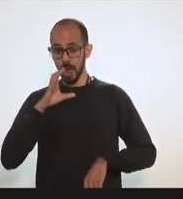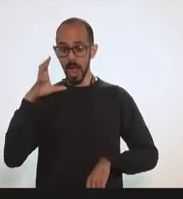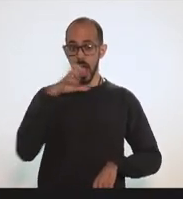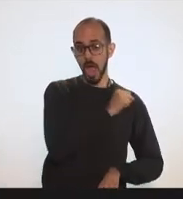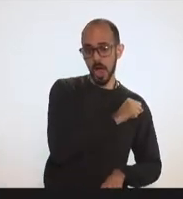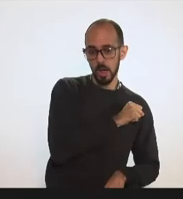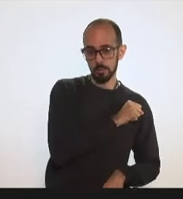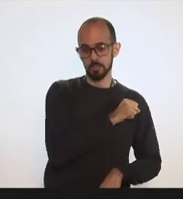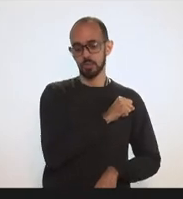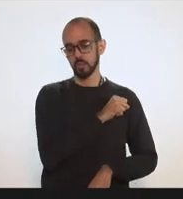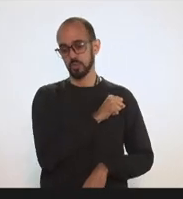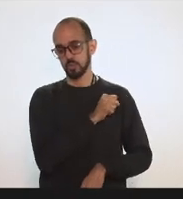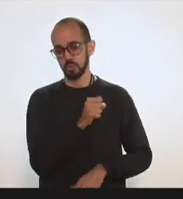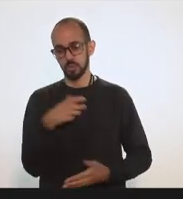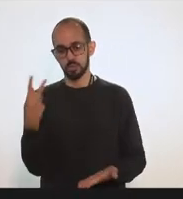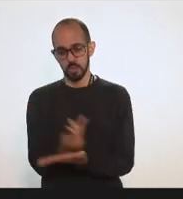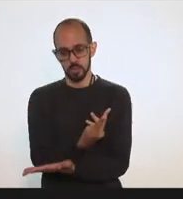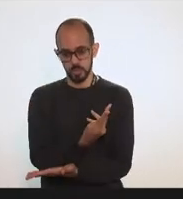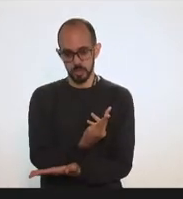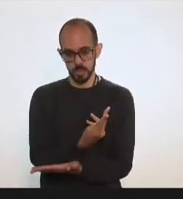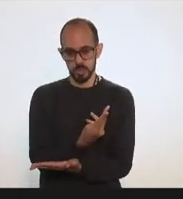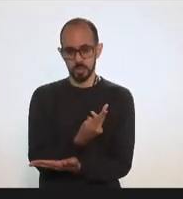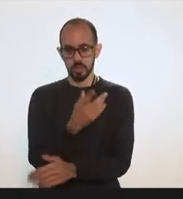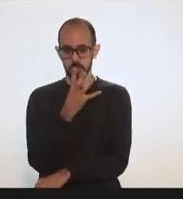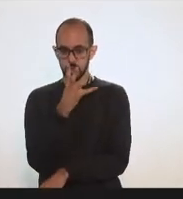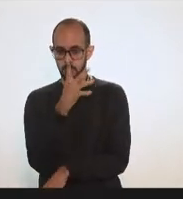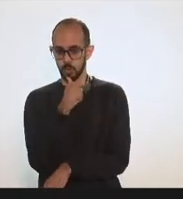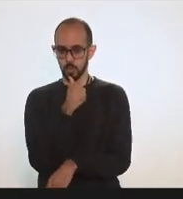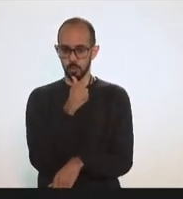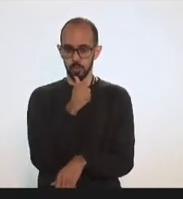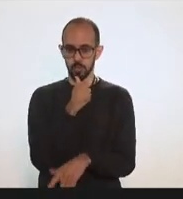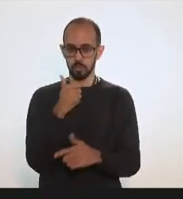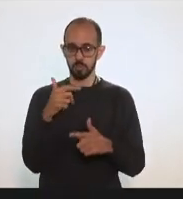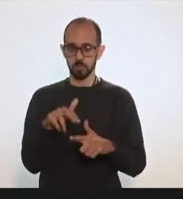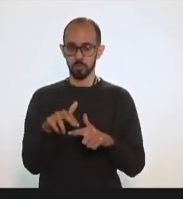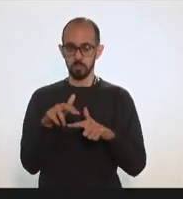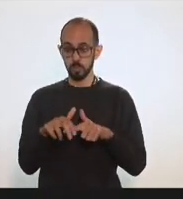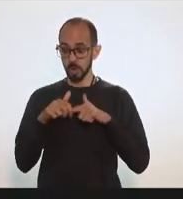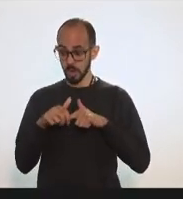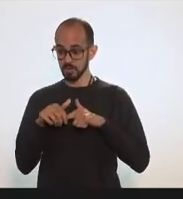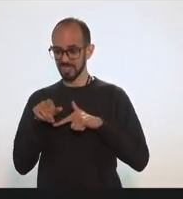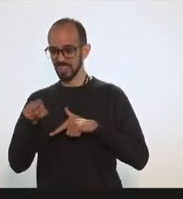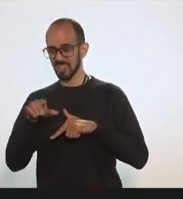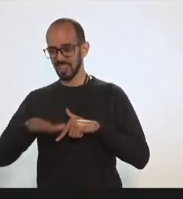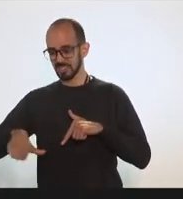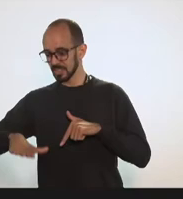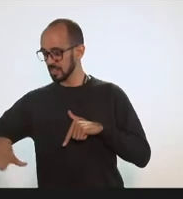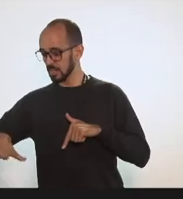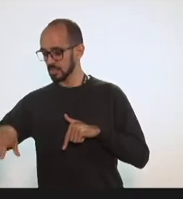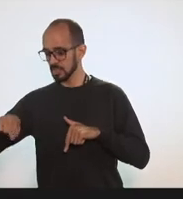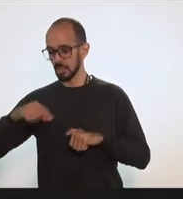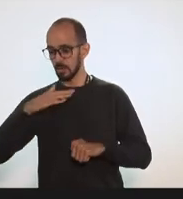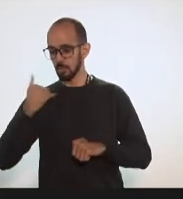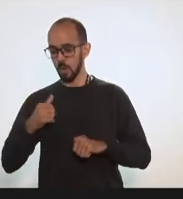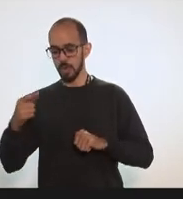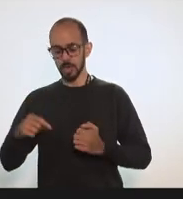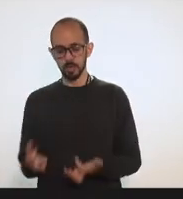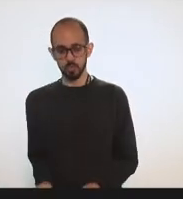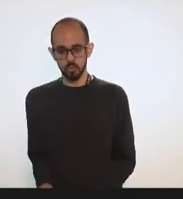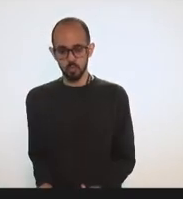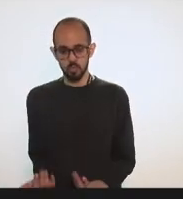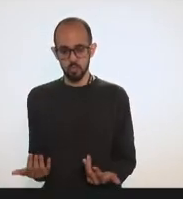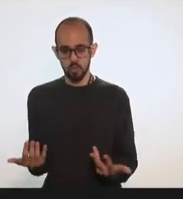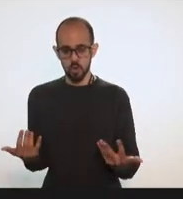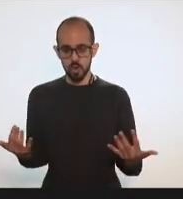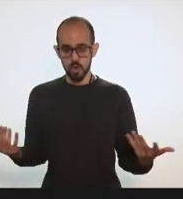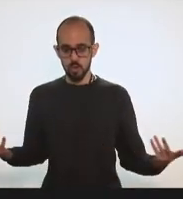mais rápido, porque como não se tinha ninguém ali e os meninos estavam dormindo, o incêndio se alastrou e o